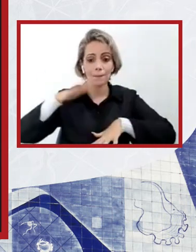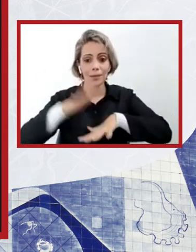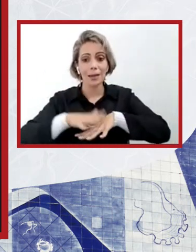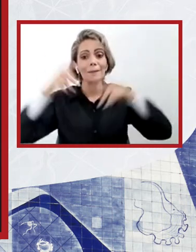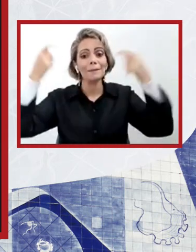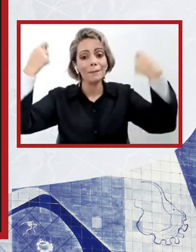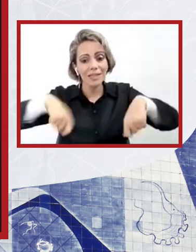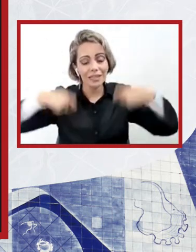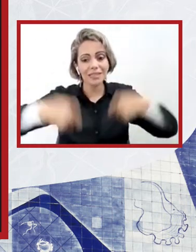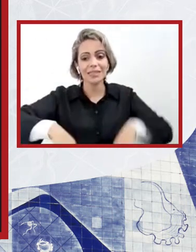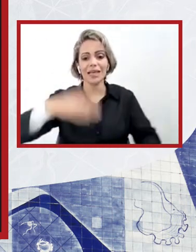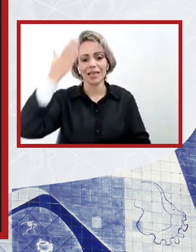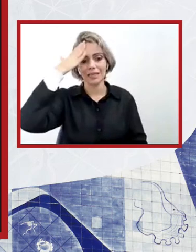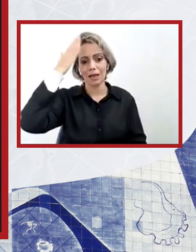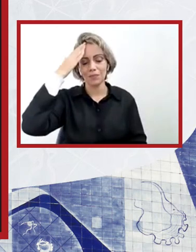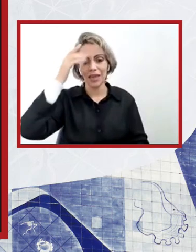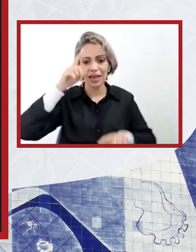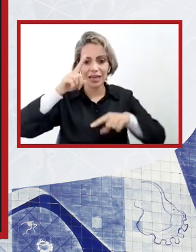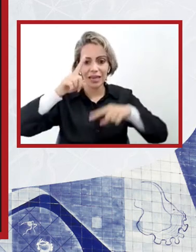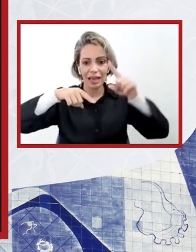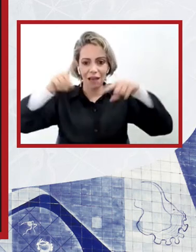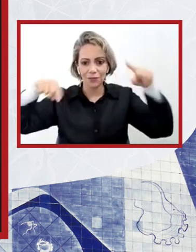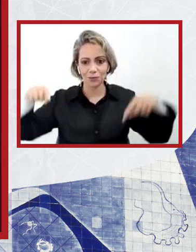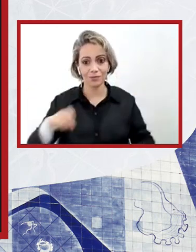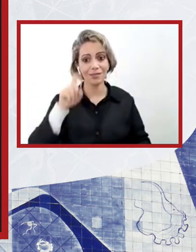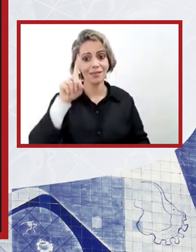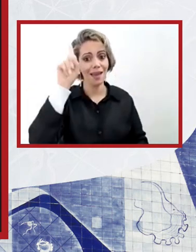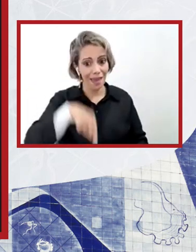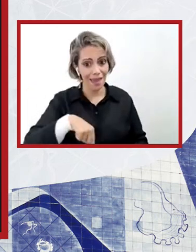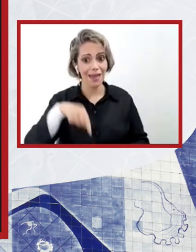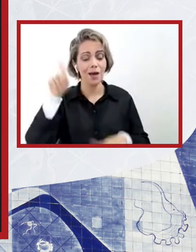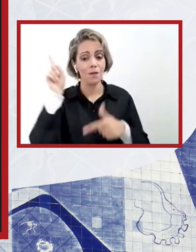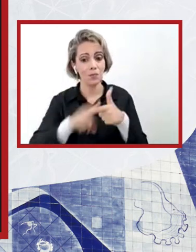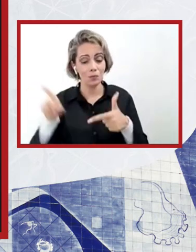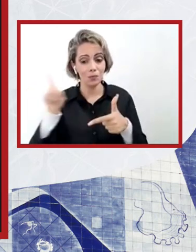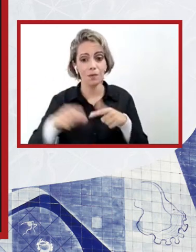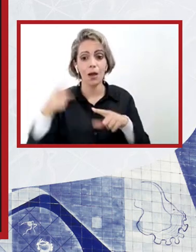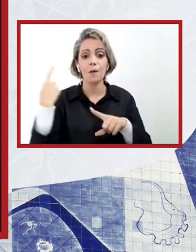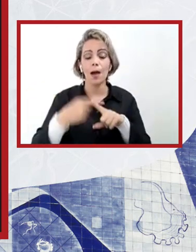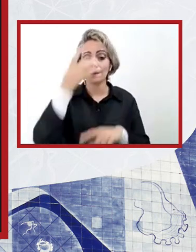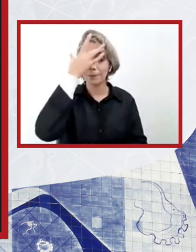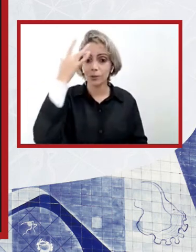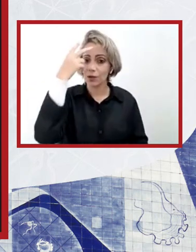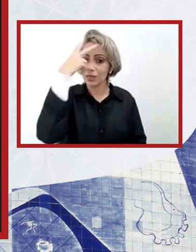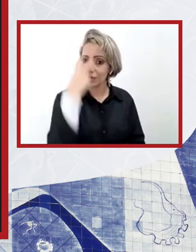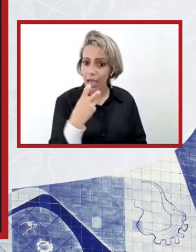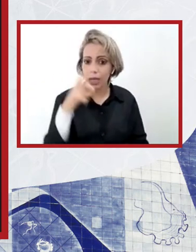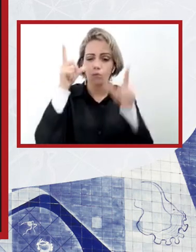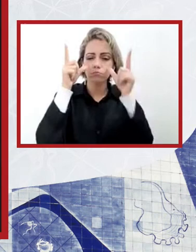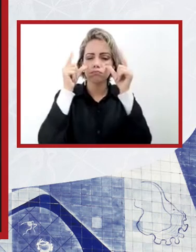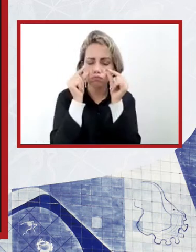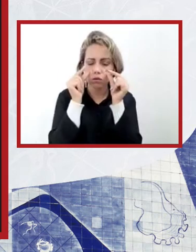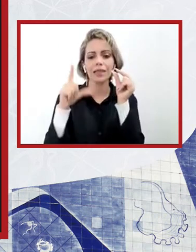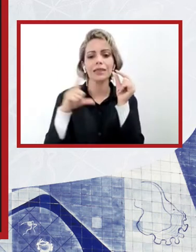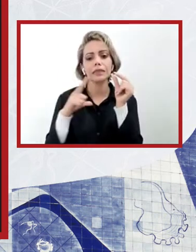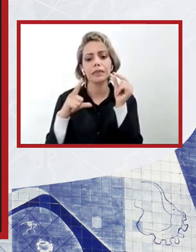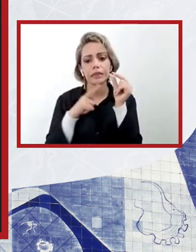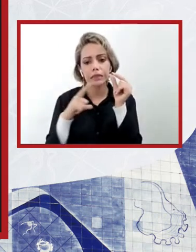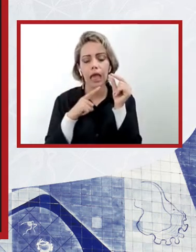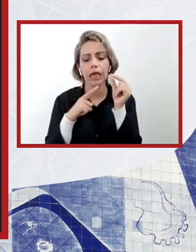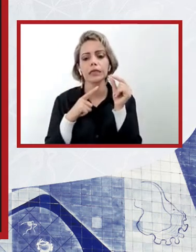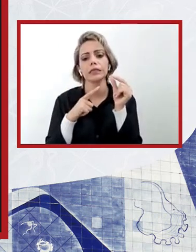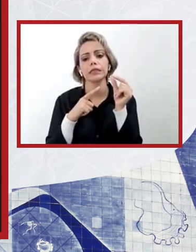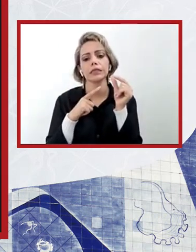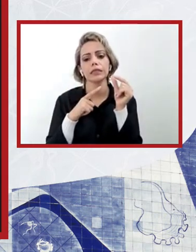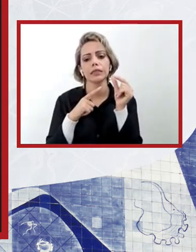gráficos. E isso é um problema, porque a pessoa cega e a pessoa com baixa visão normalmente tem um curso horrível